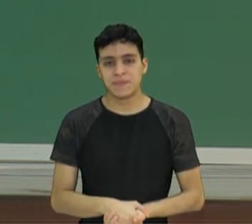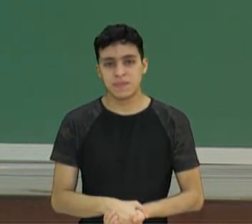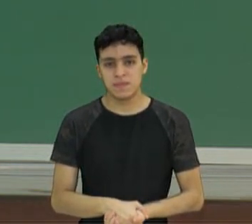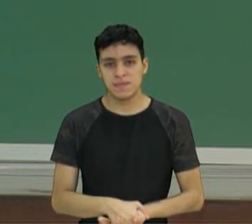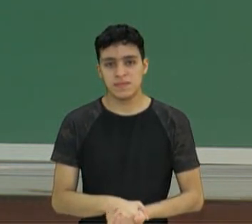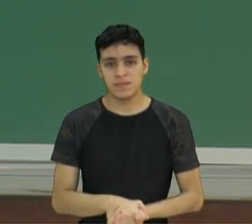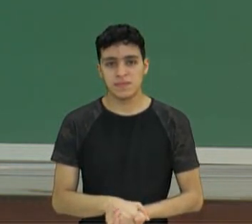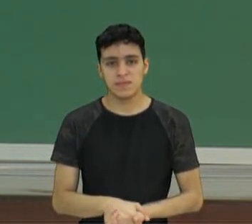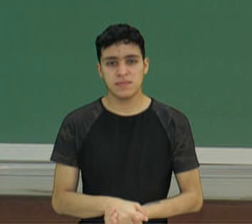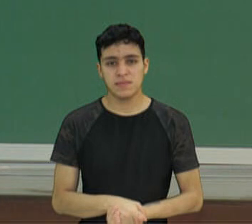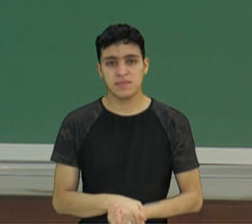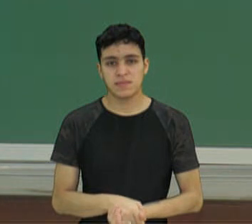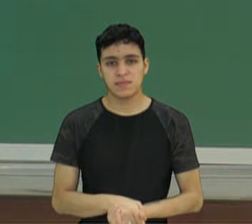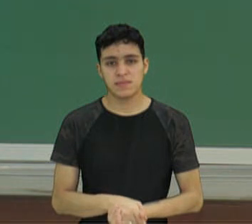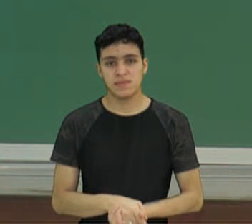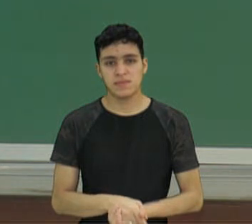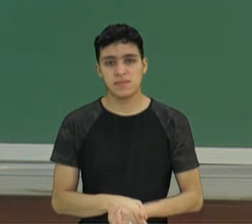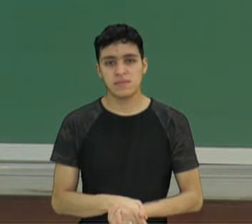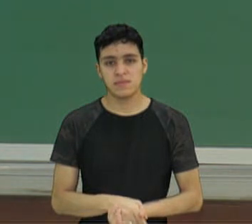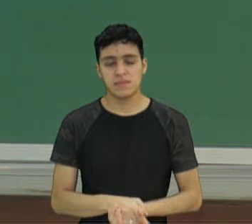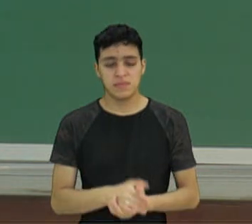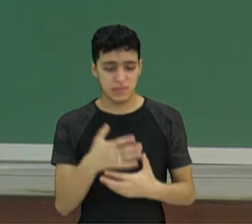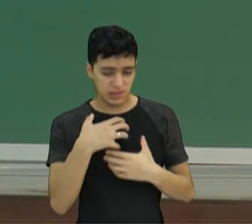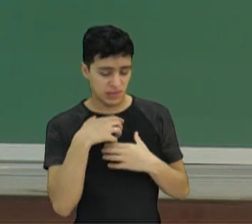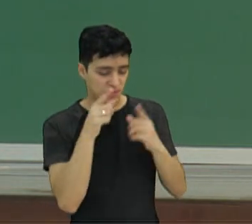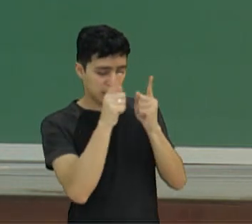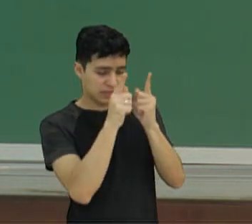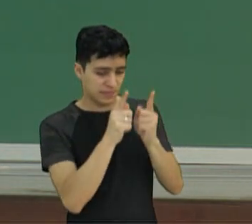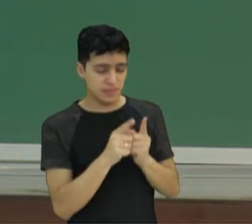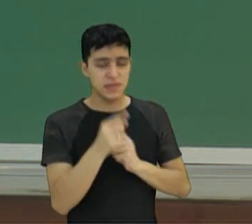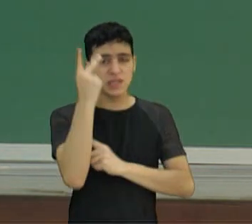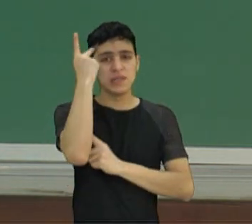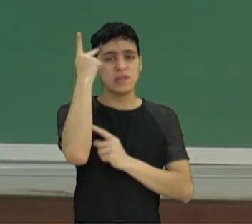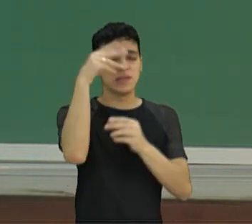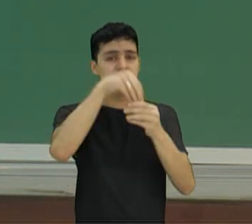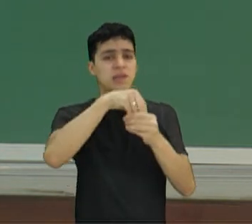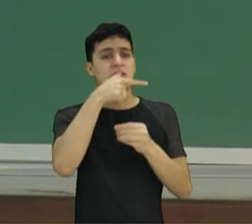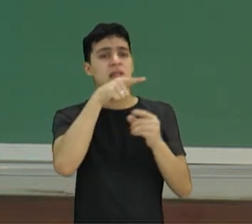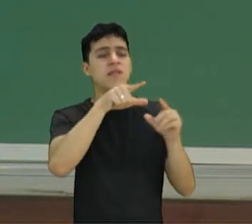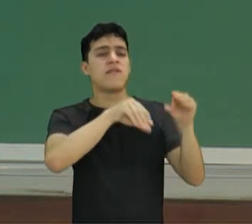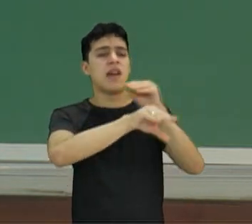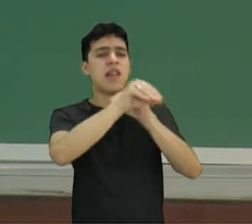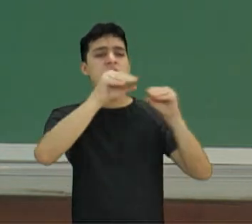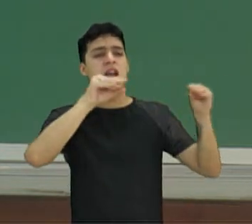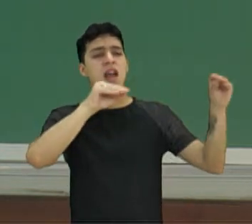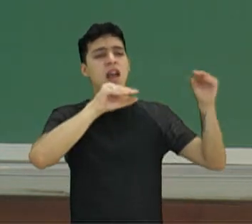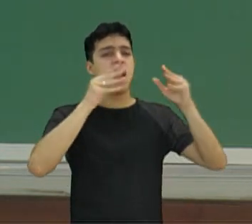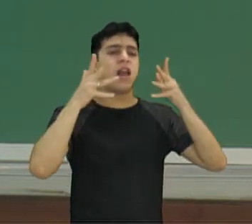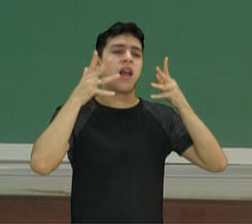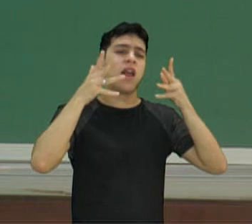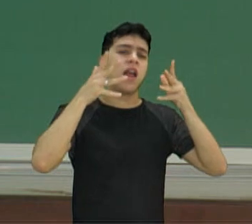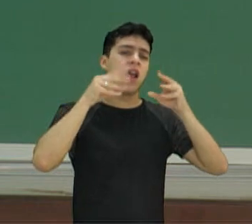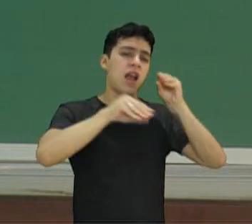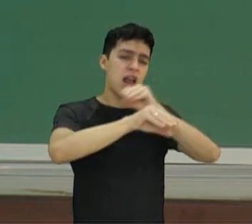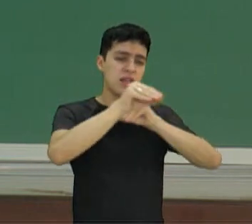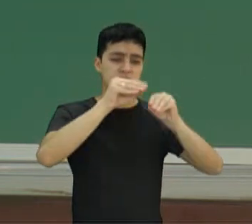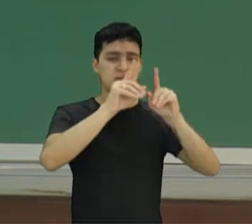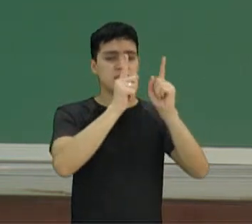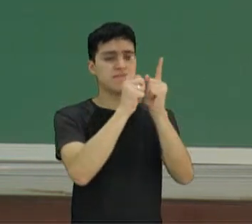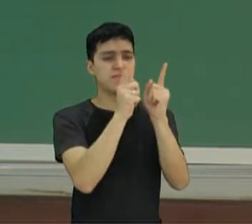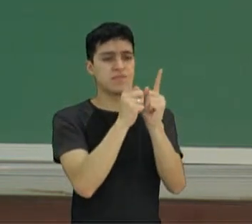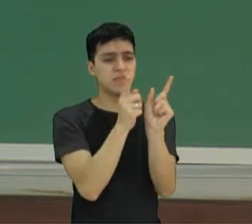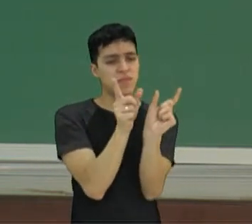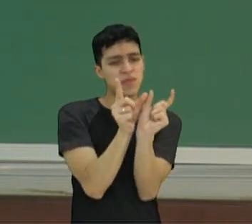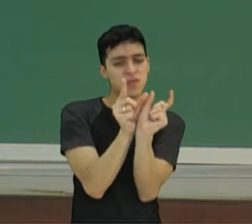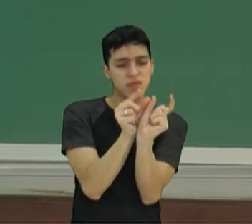the contracted forms above. Então, que as formas contraídas, elas são muito comuns na língua falada. Então, gente, qualquer situação de contração,